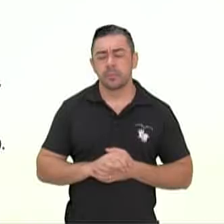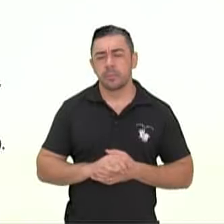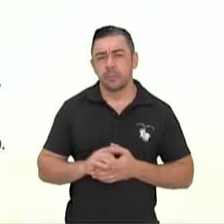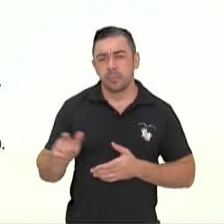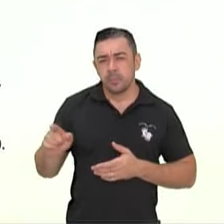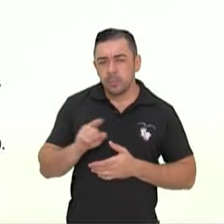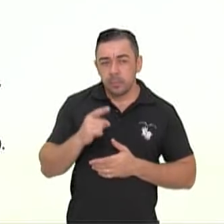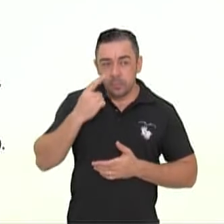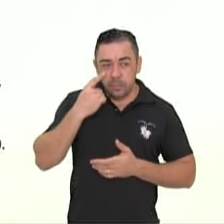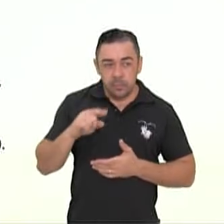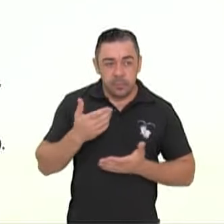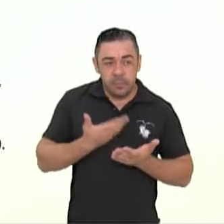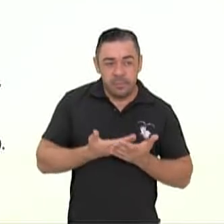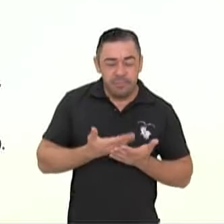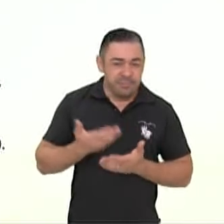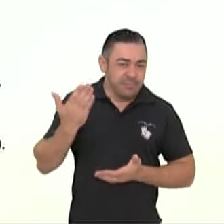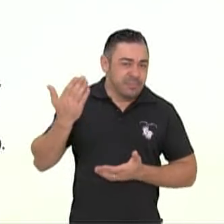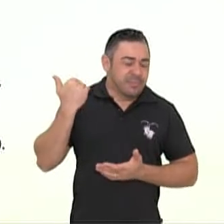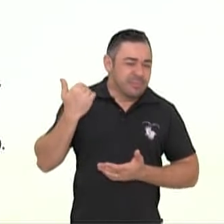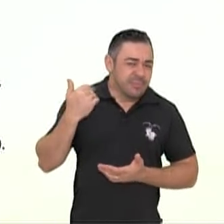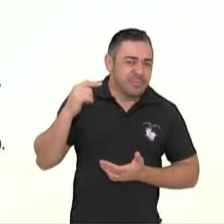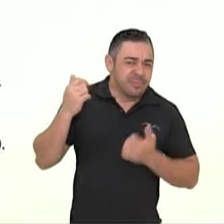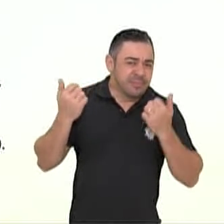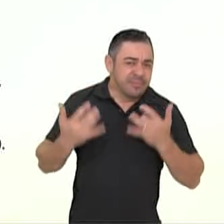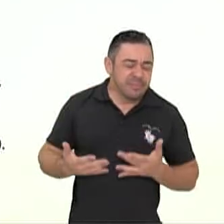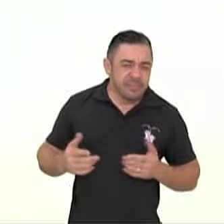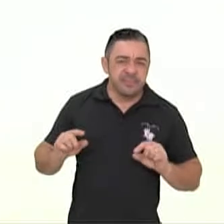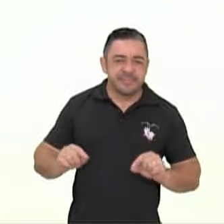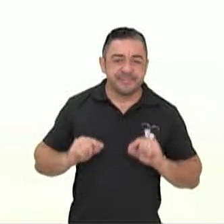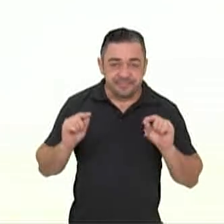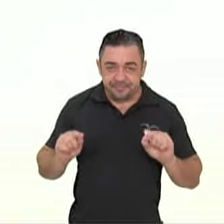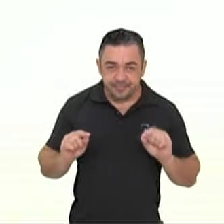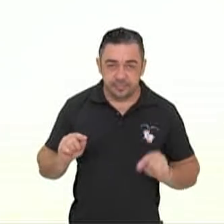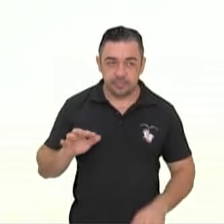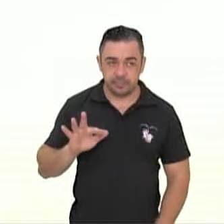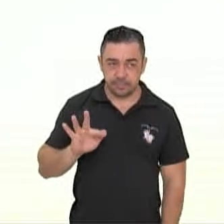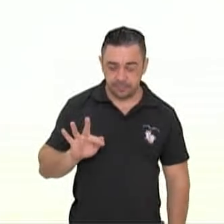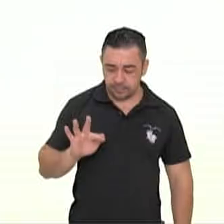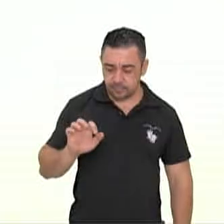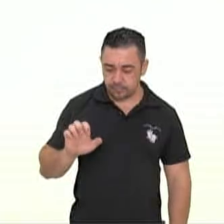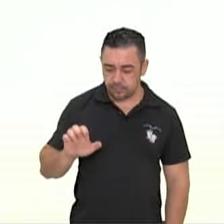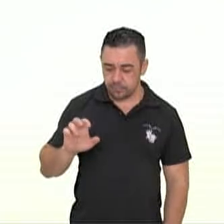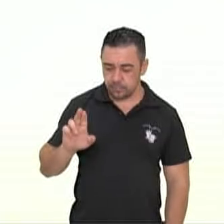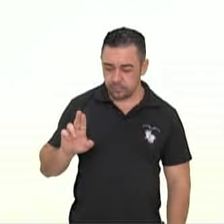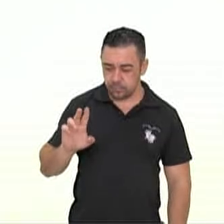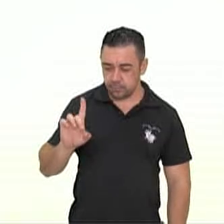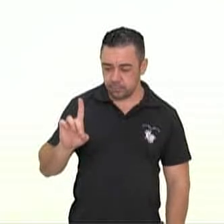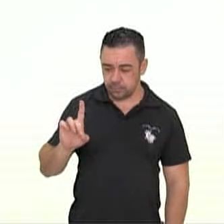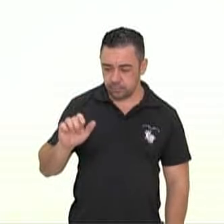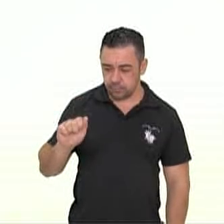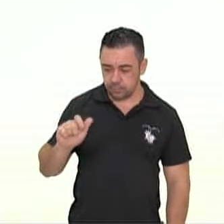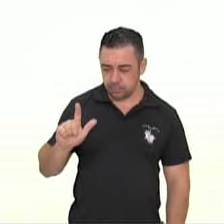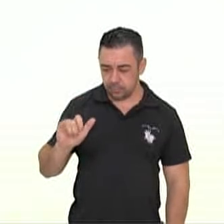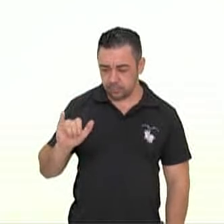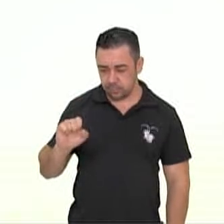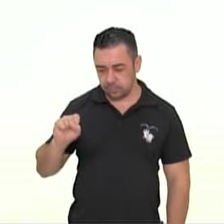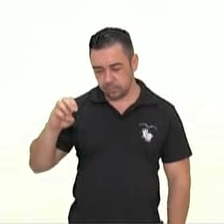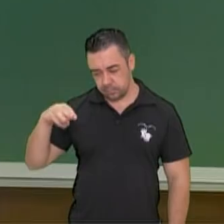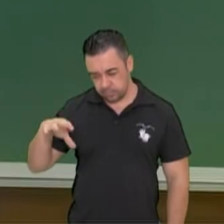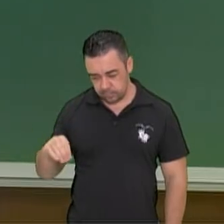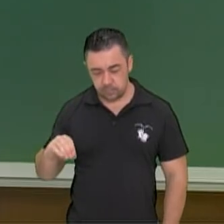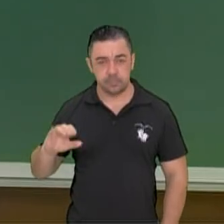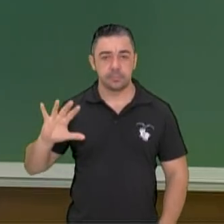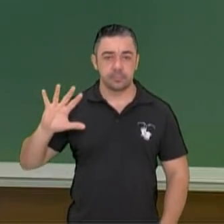Vocês viram na aula passada essa questão que do feudalismo acontecia, inclusive,